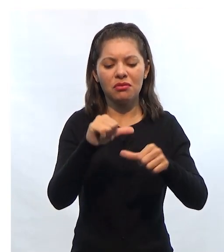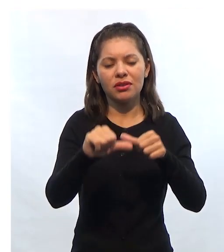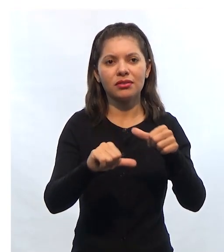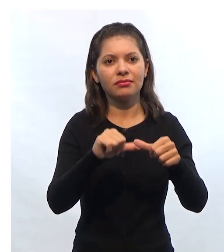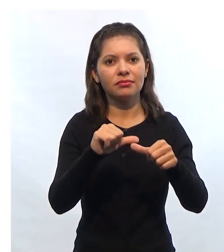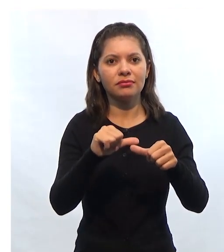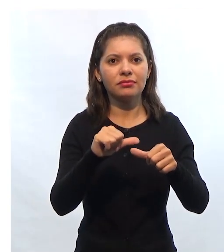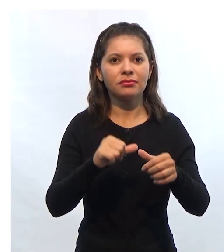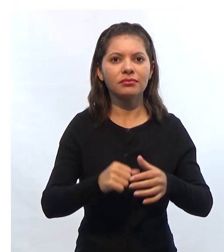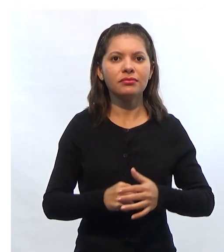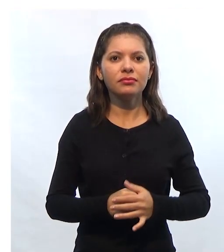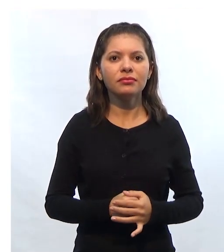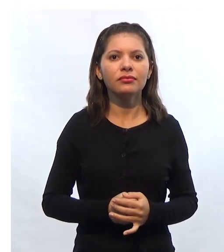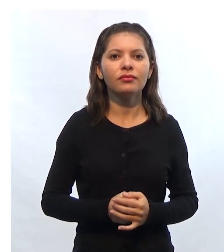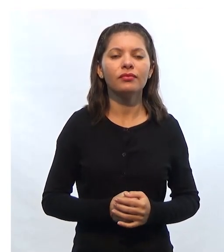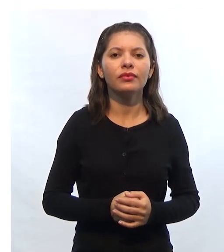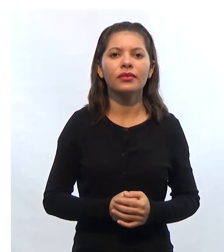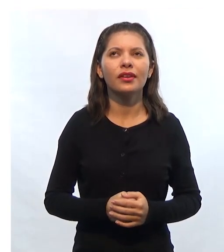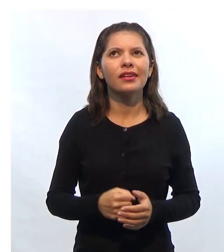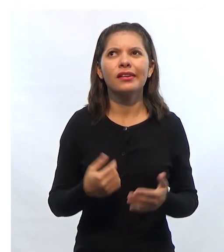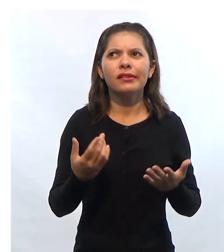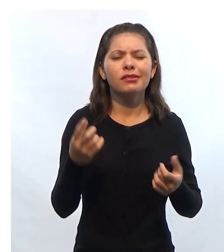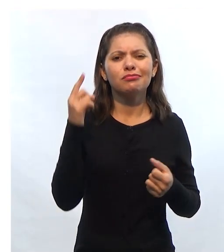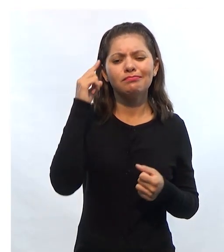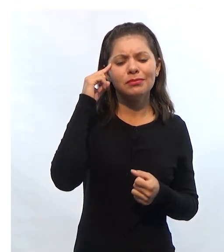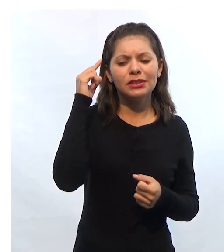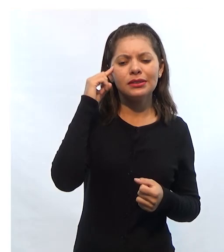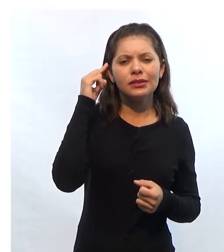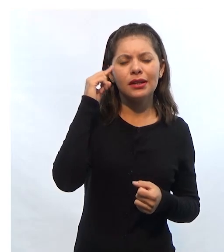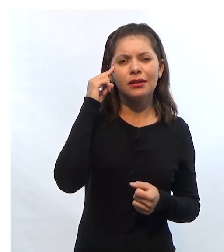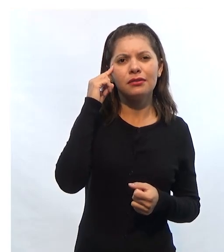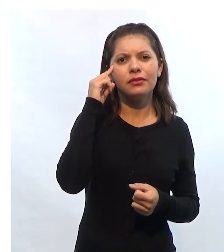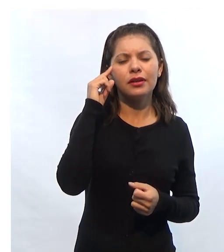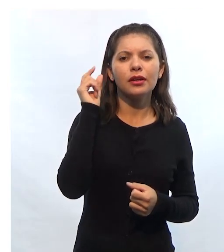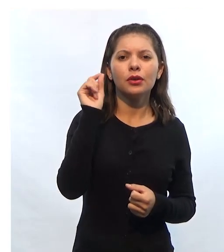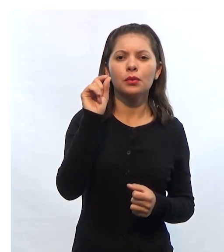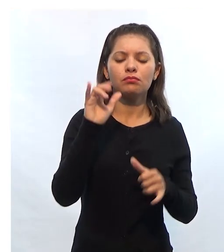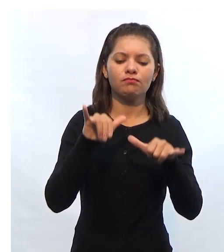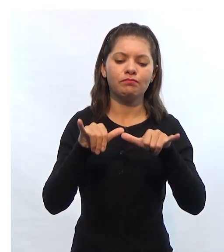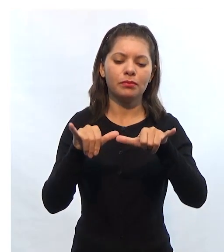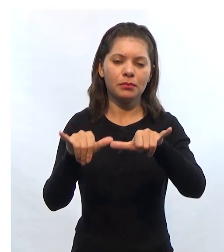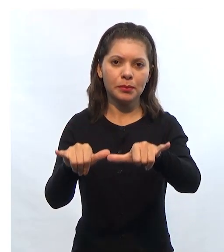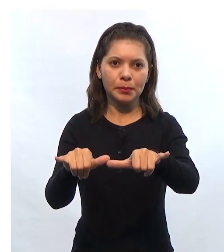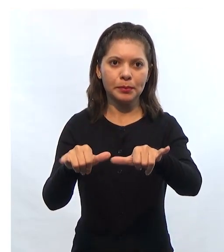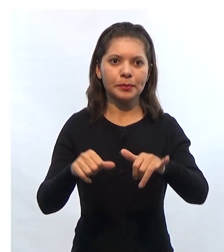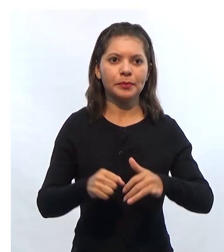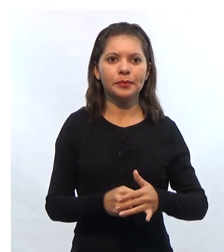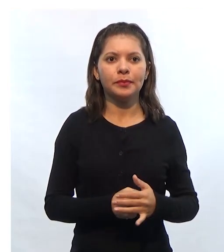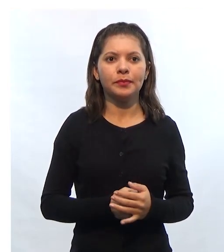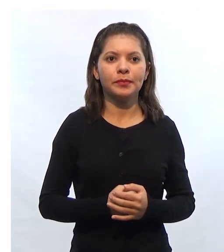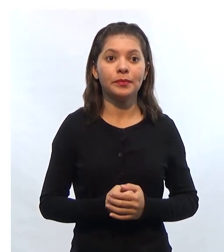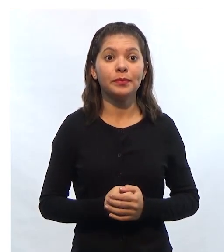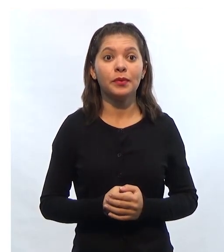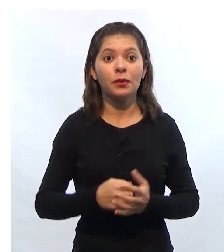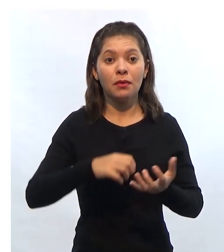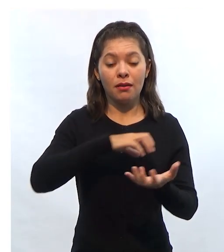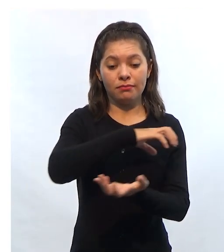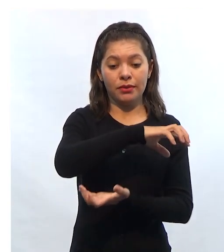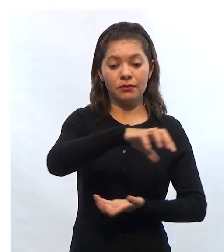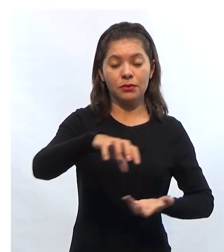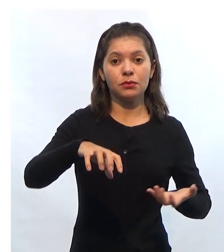né? Não se pensava em termos de mercado. Com a